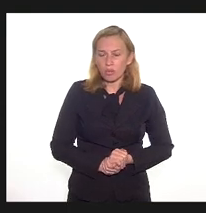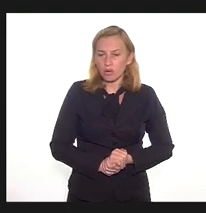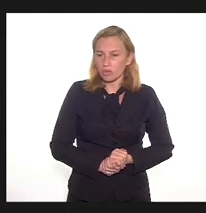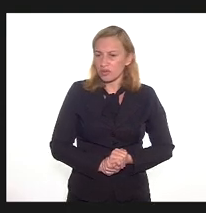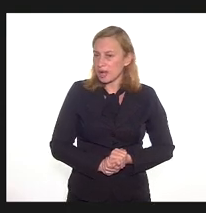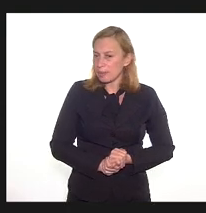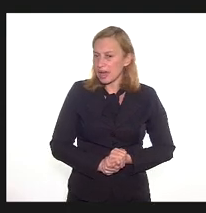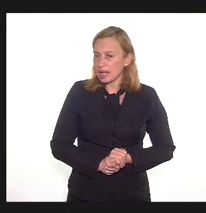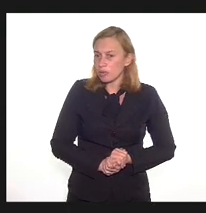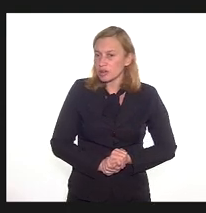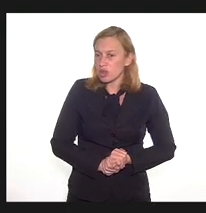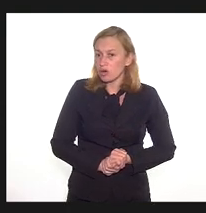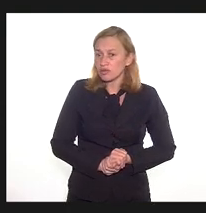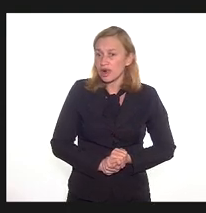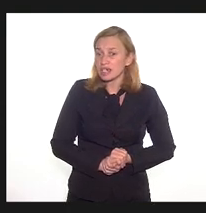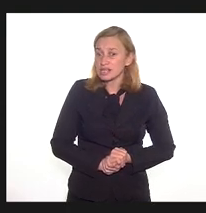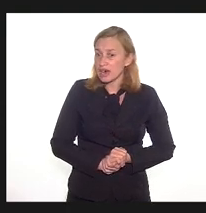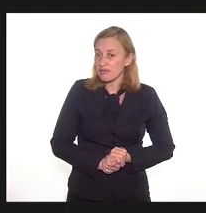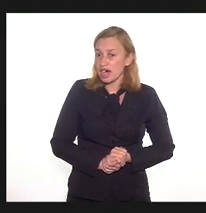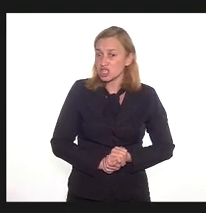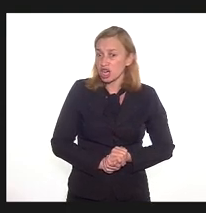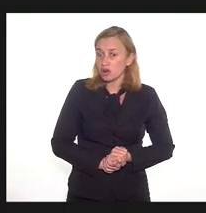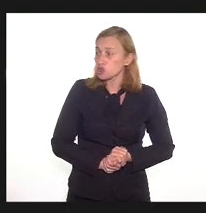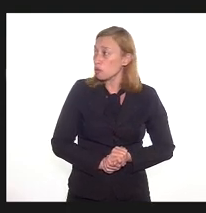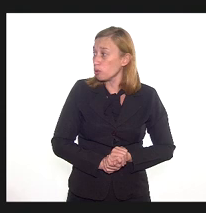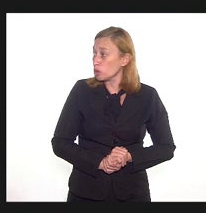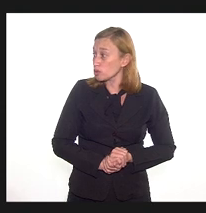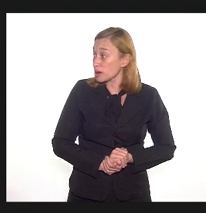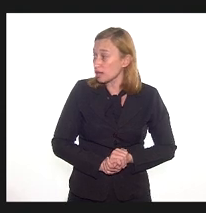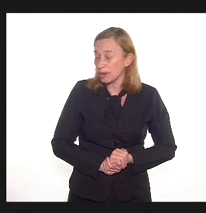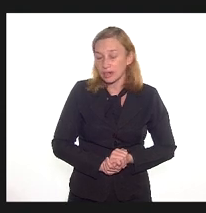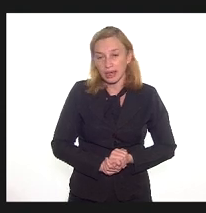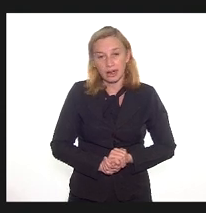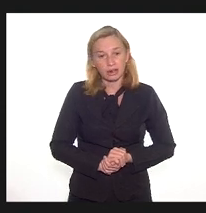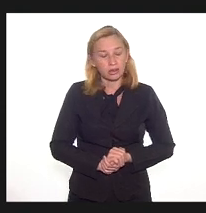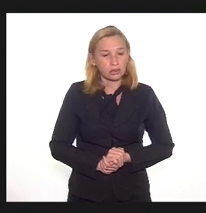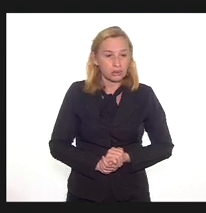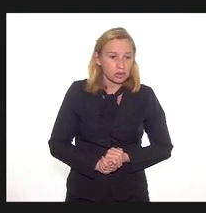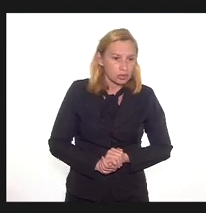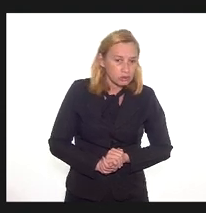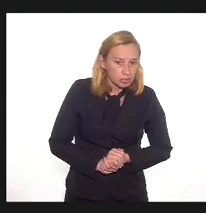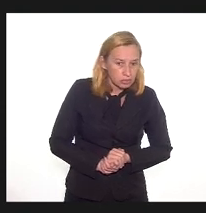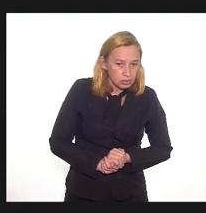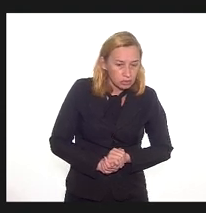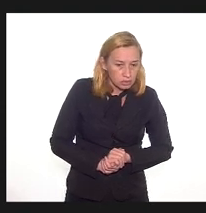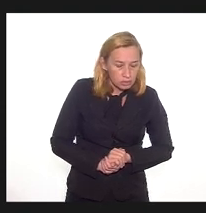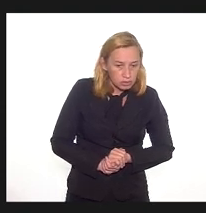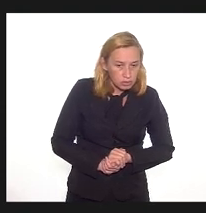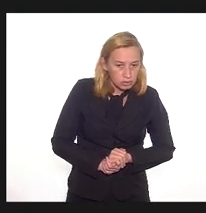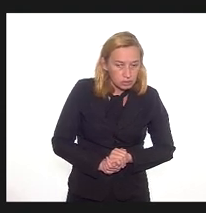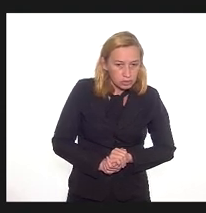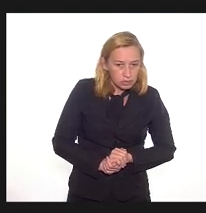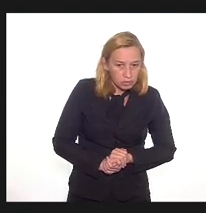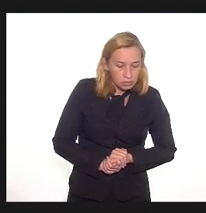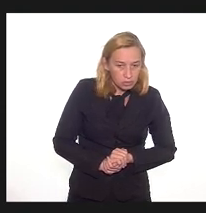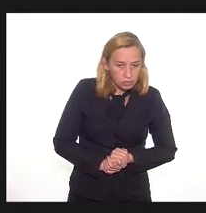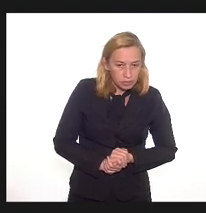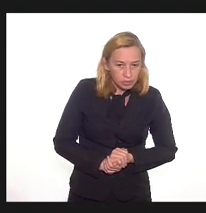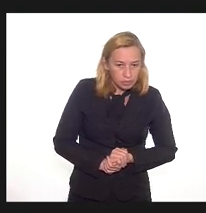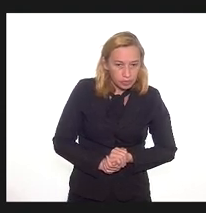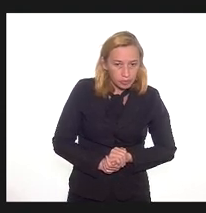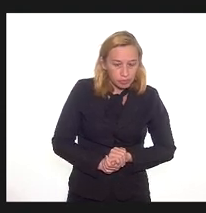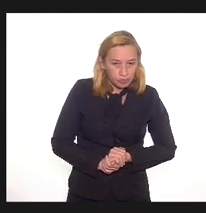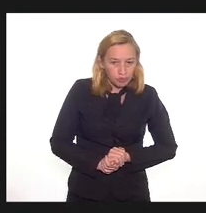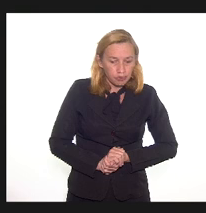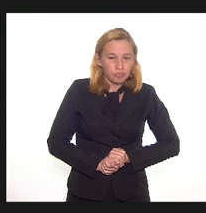Eu trago também um slide aqui que é do nosso plano estratégico, que está indicando quais são as próximas plataformas